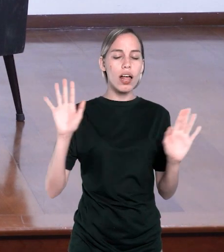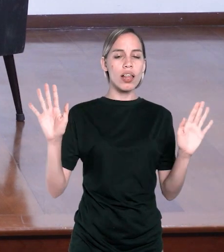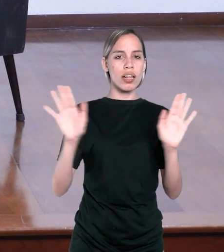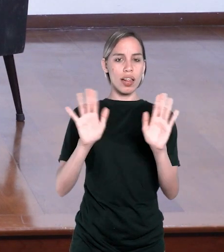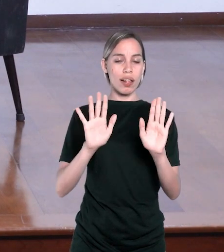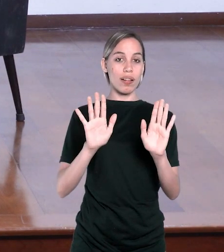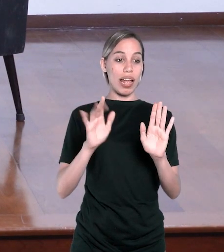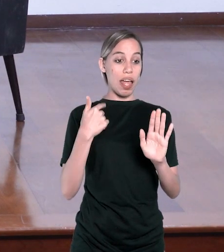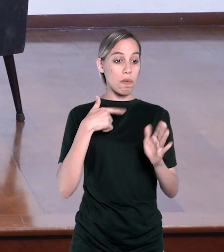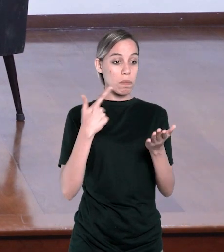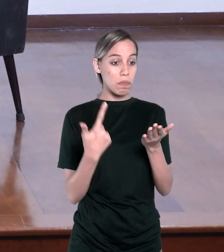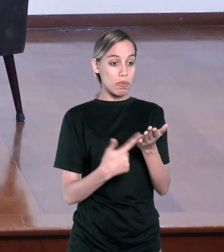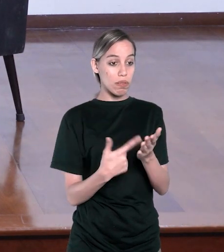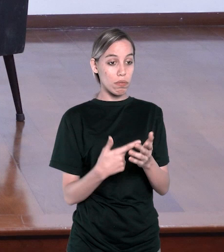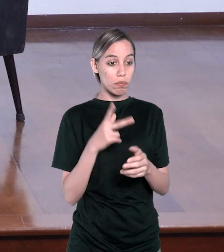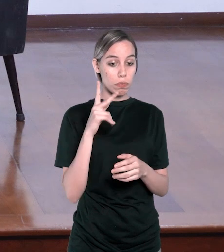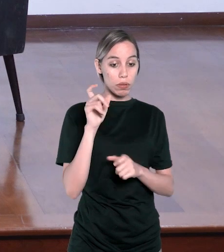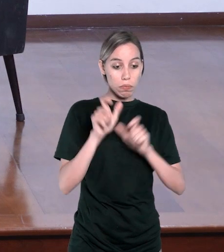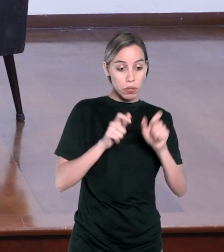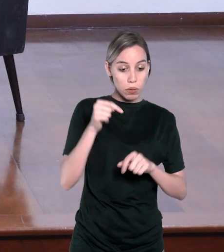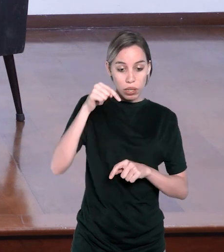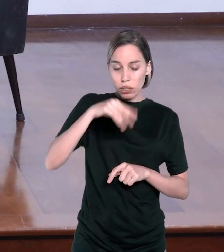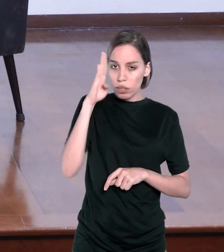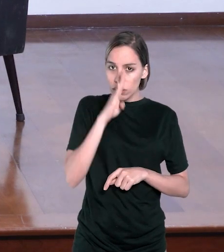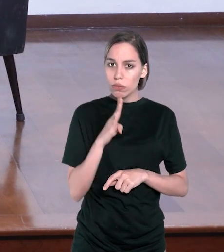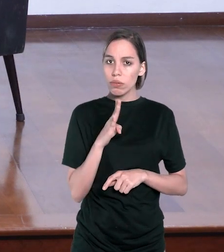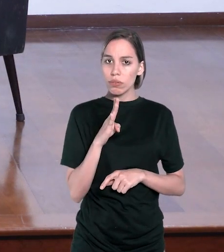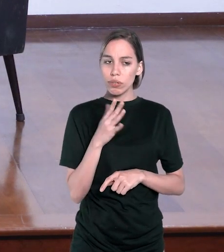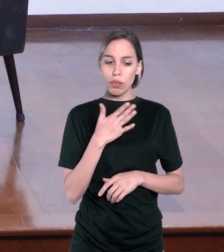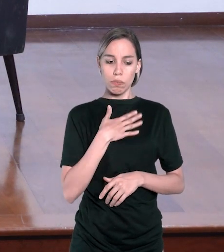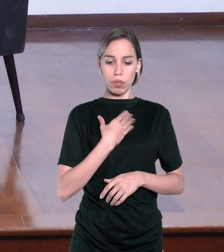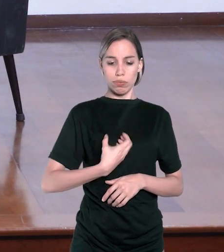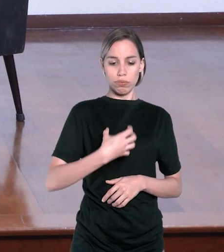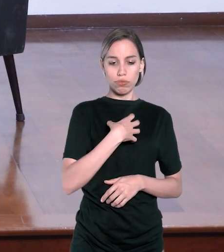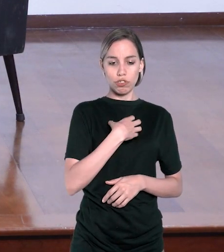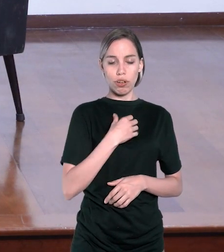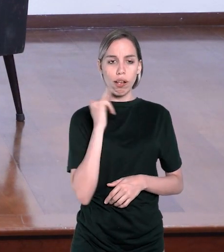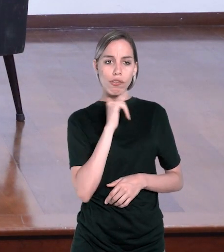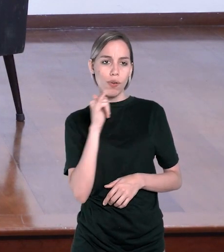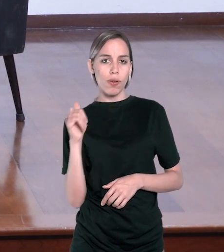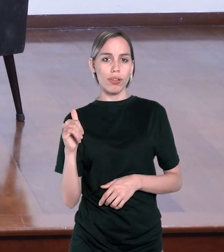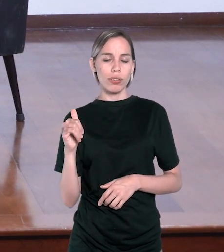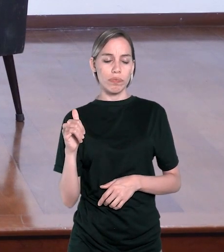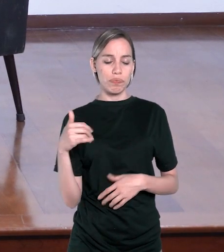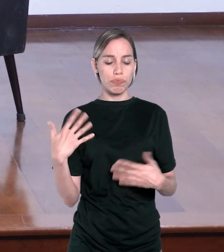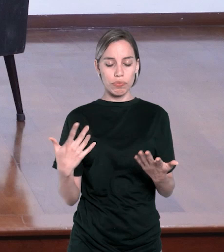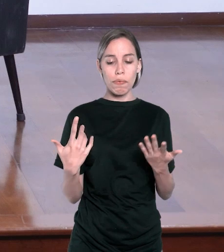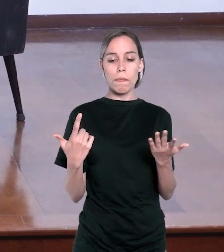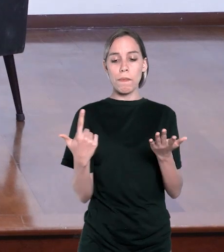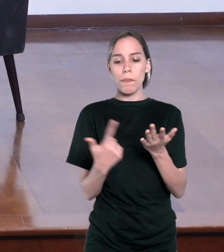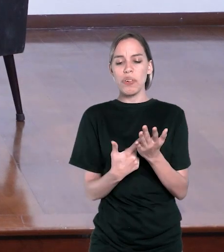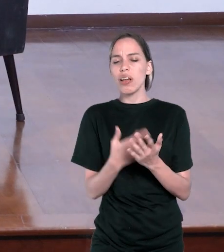posso contar e do meu jeito de contar. Então, A Vida Invisível, de Eurídice Gusmão, conta a história de 2 irmãs no Rio de